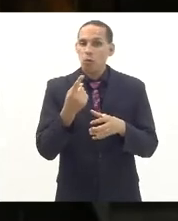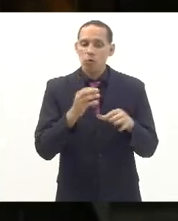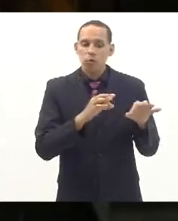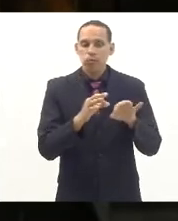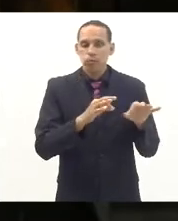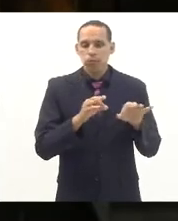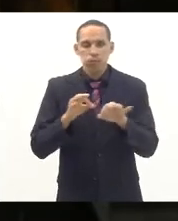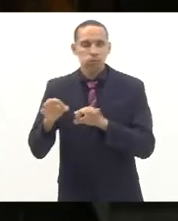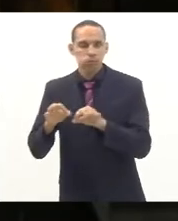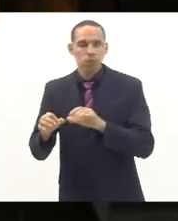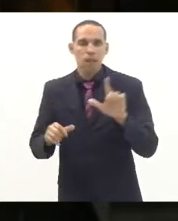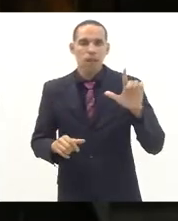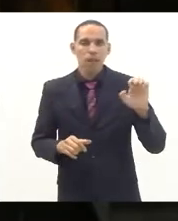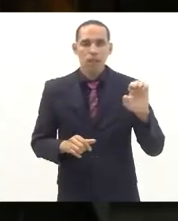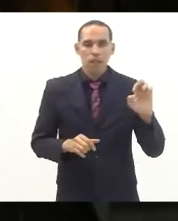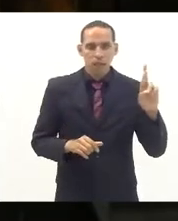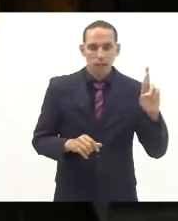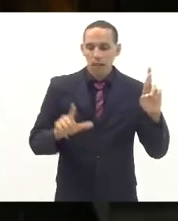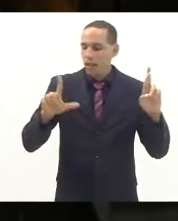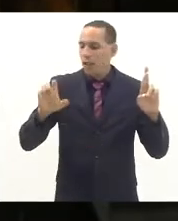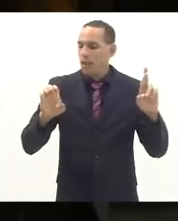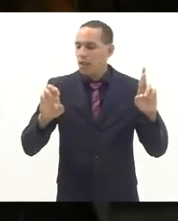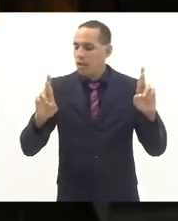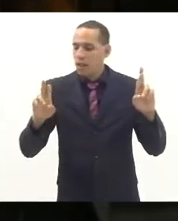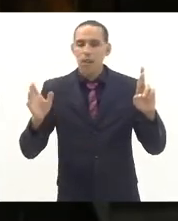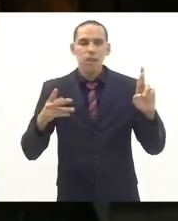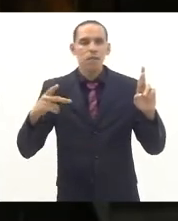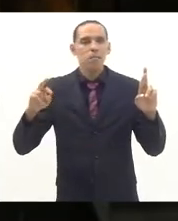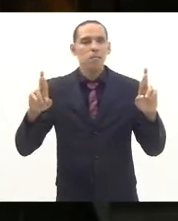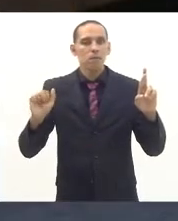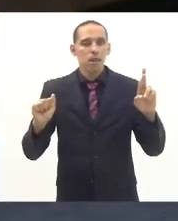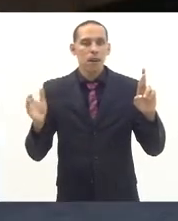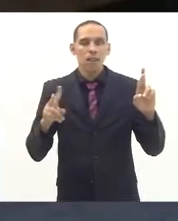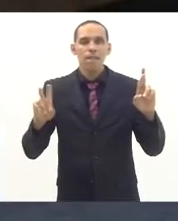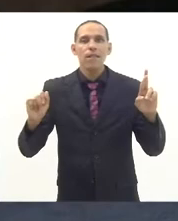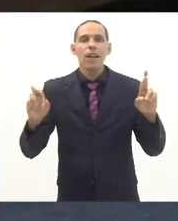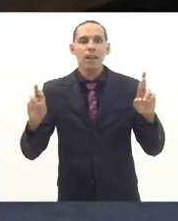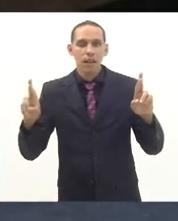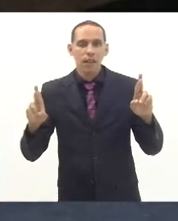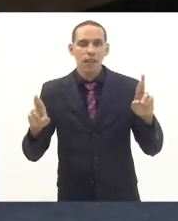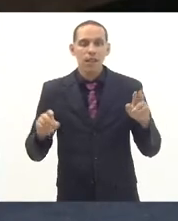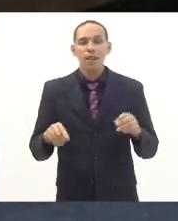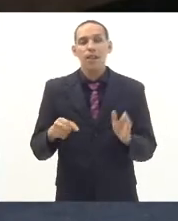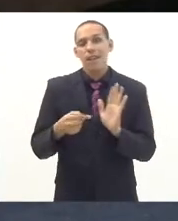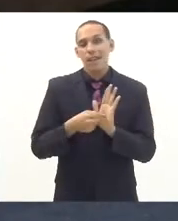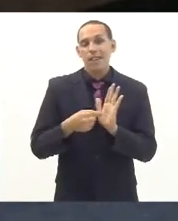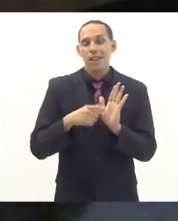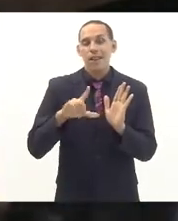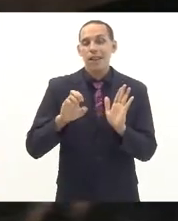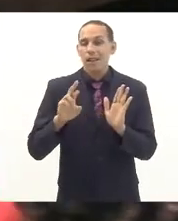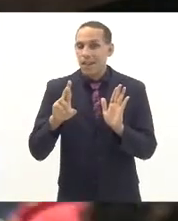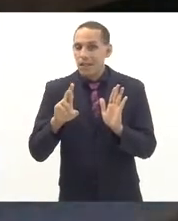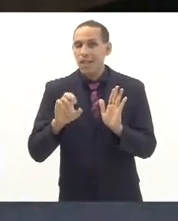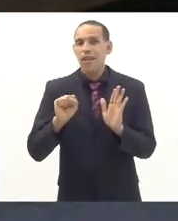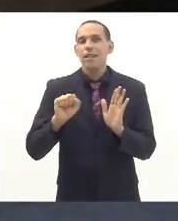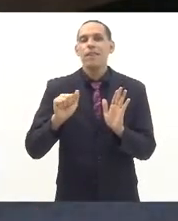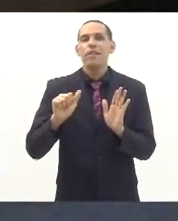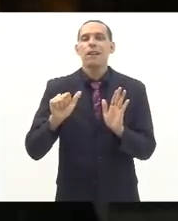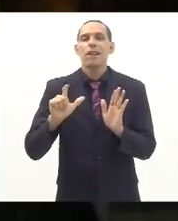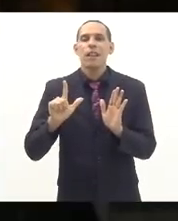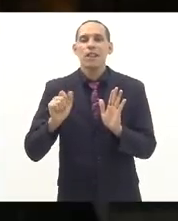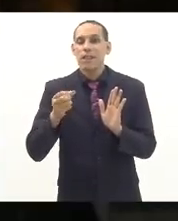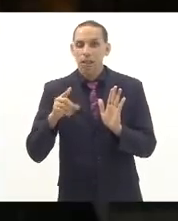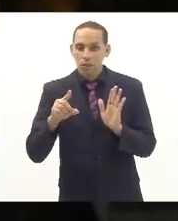se chama ler e o outro ler para valer agora não consegue parecer aqui é o Lê salão Carioca do livro Por isso que eu fiquei exatamente